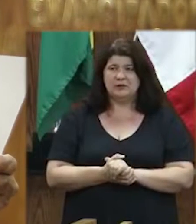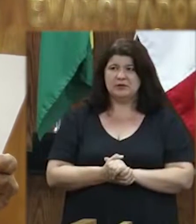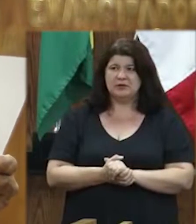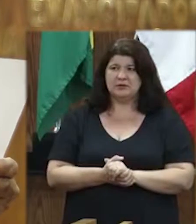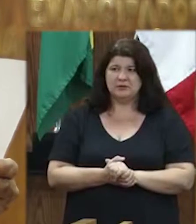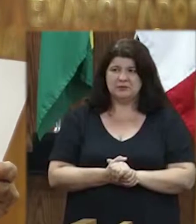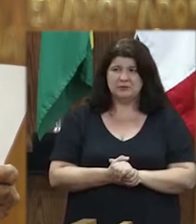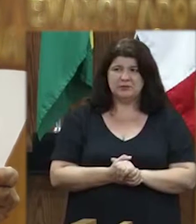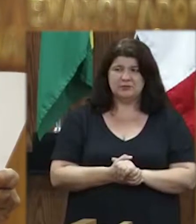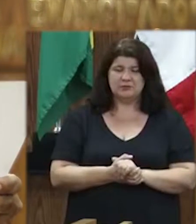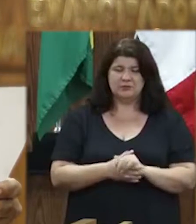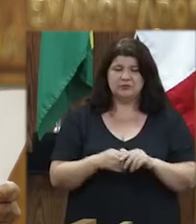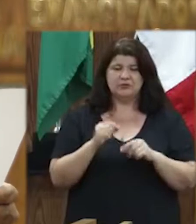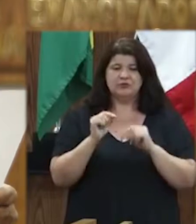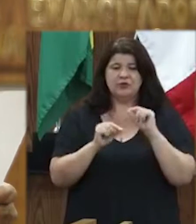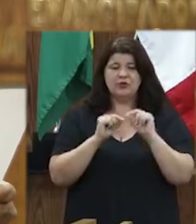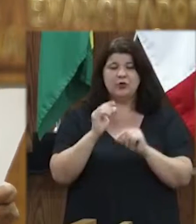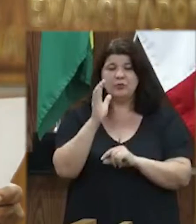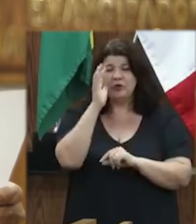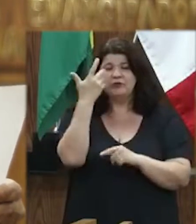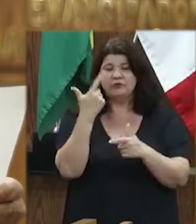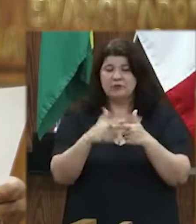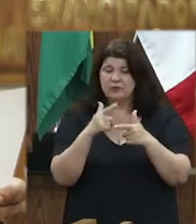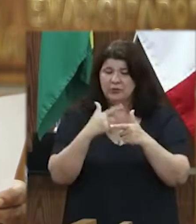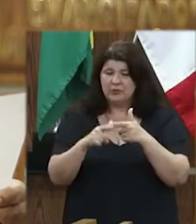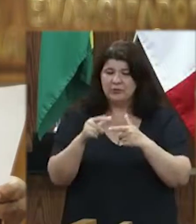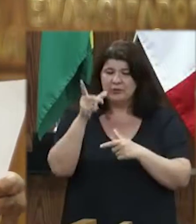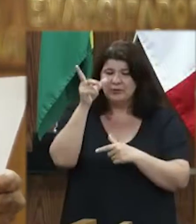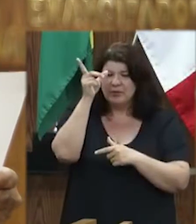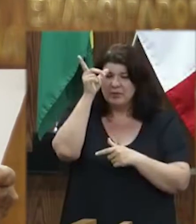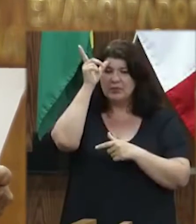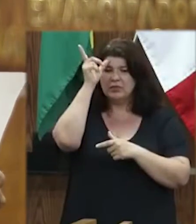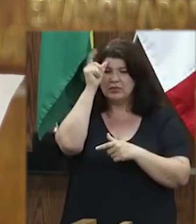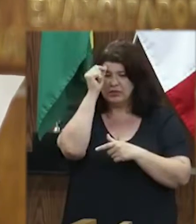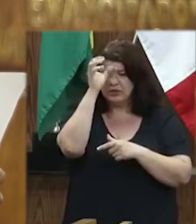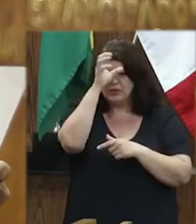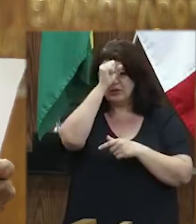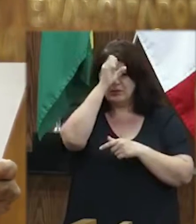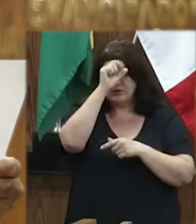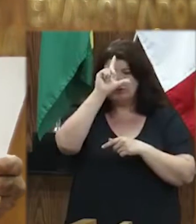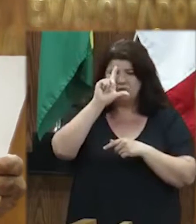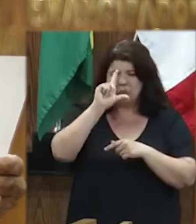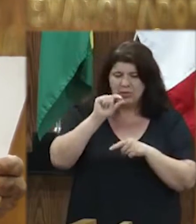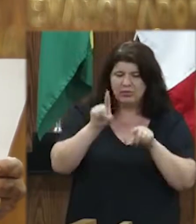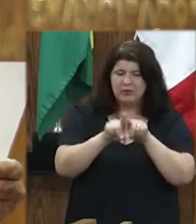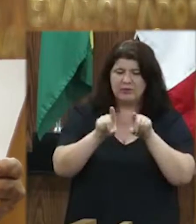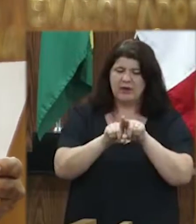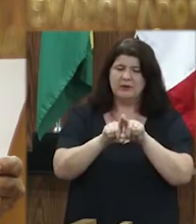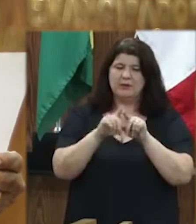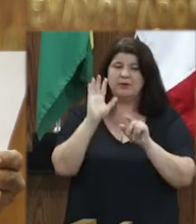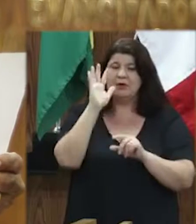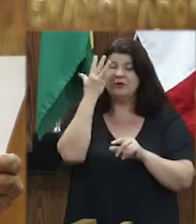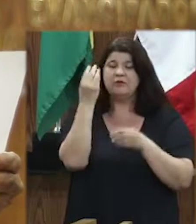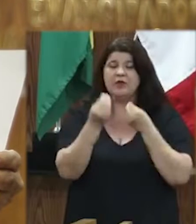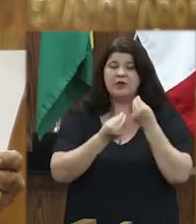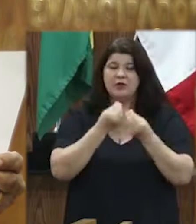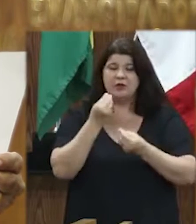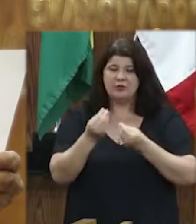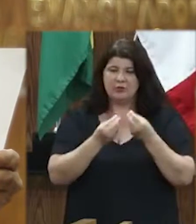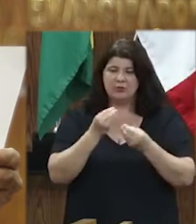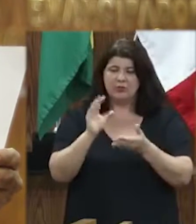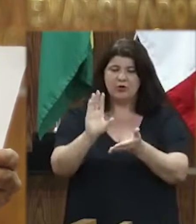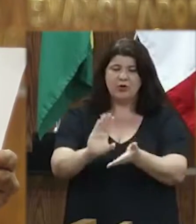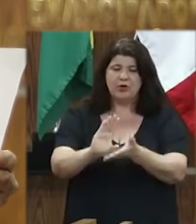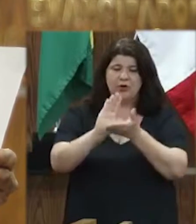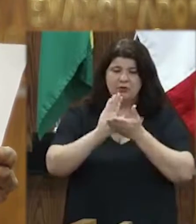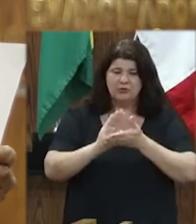déficit educacional causado pela pandemia. 2. Levantamento de demandas que poderão ser sanadas com recursos provenientes